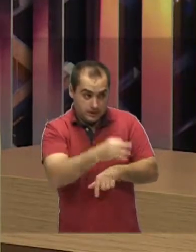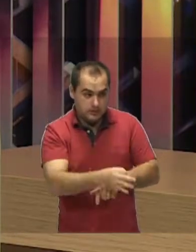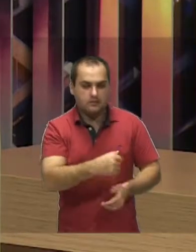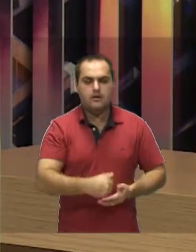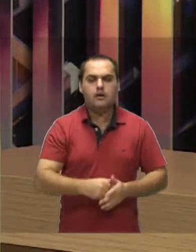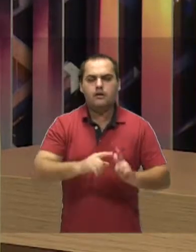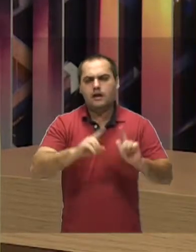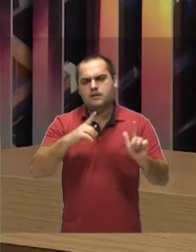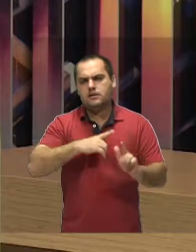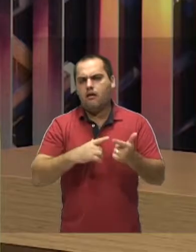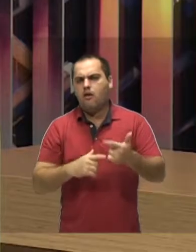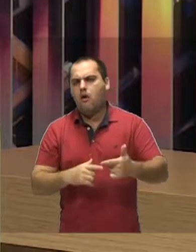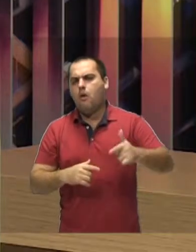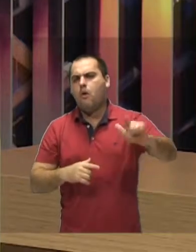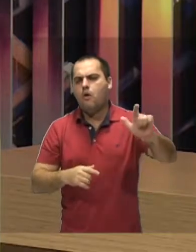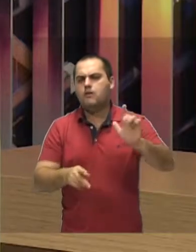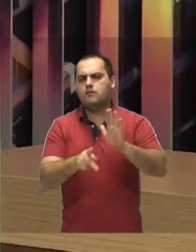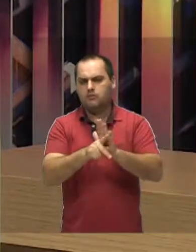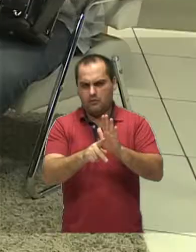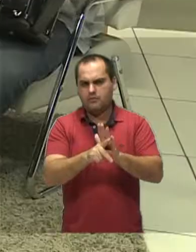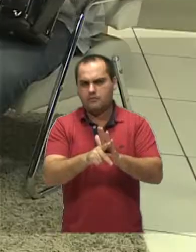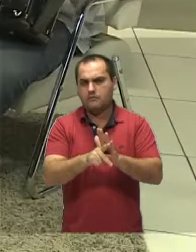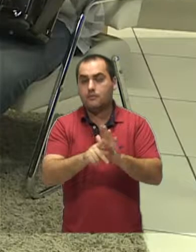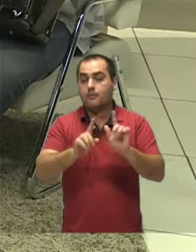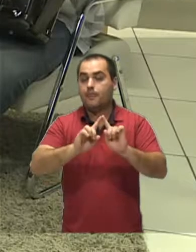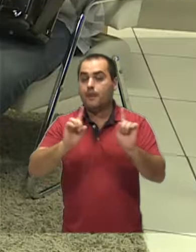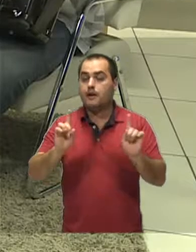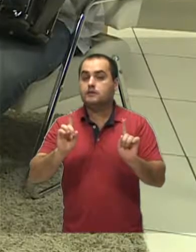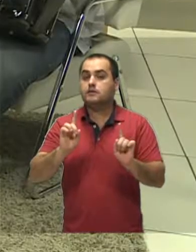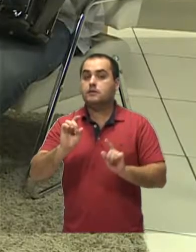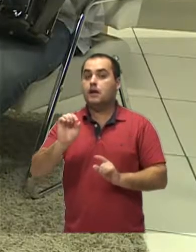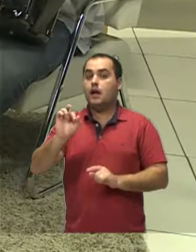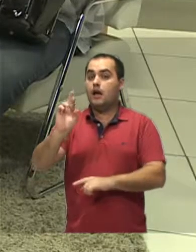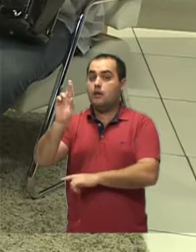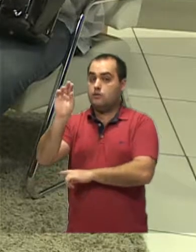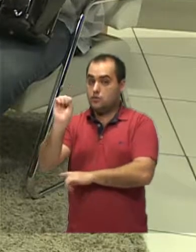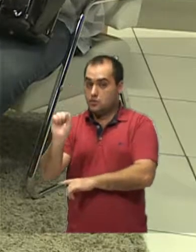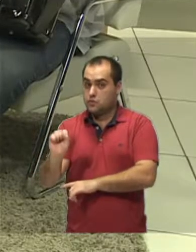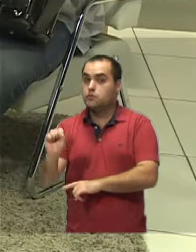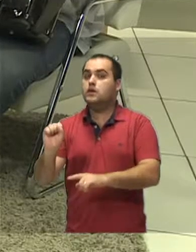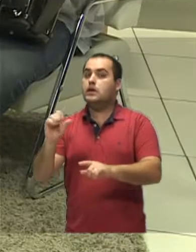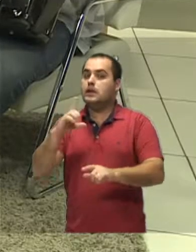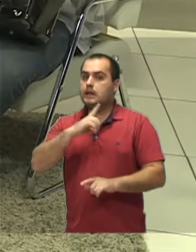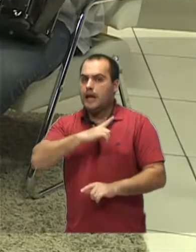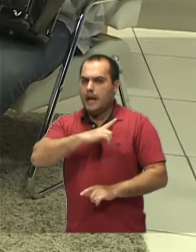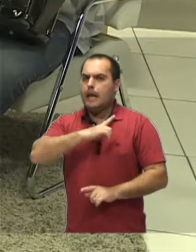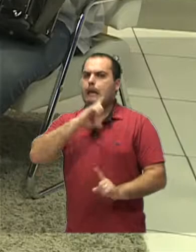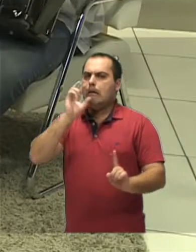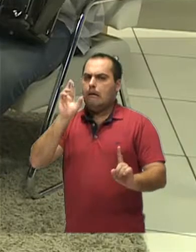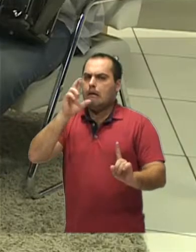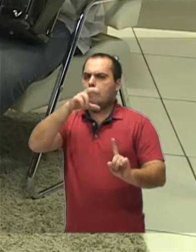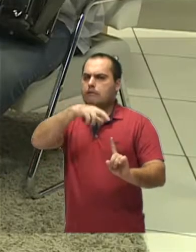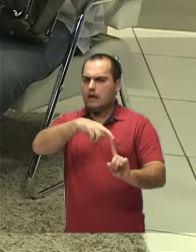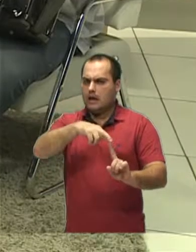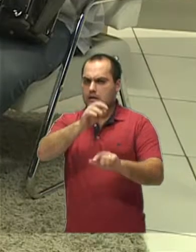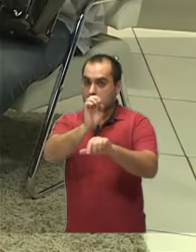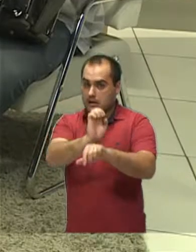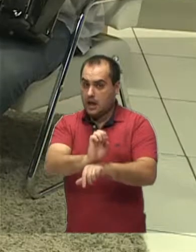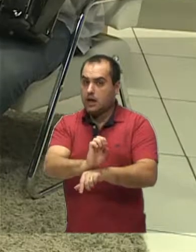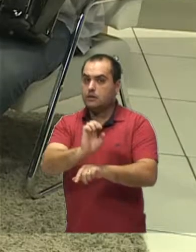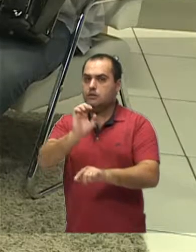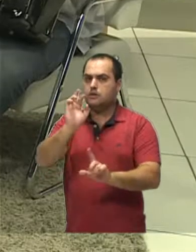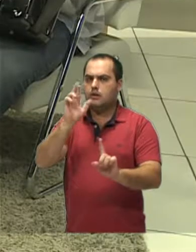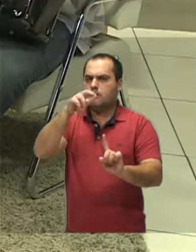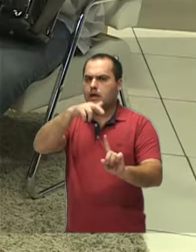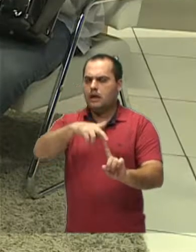ponto, mas também a gente é vizinho do estado do Rio Grande do Sul, onde também busca muitas referências já de outra região da